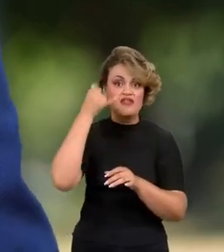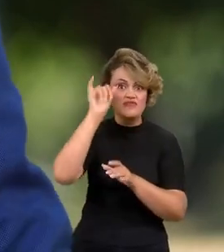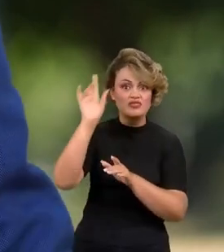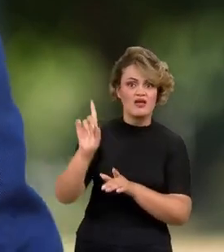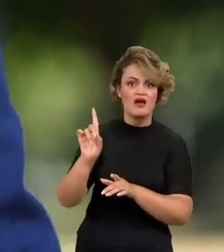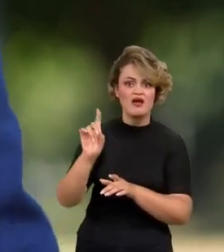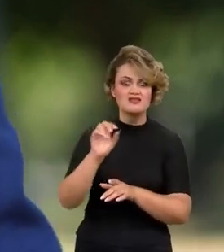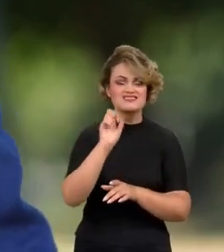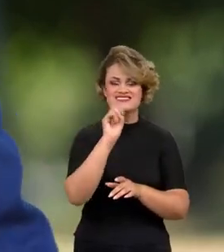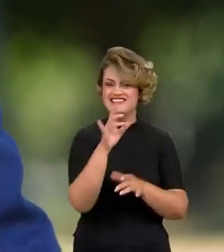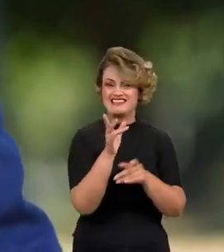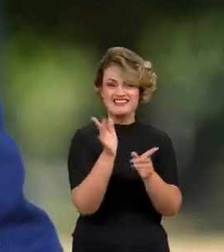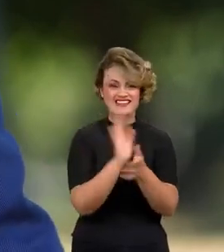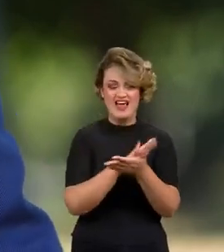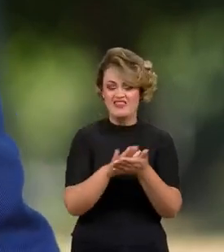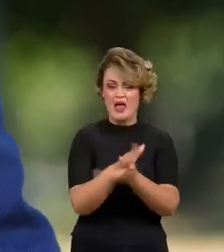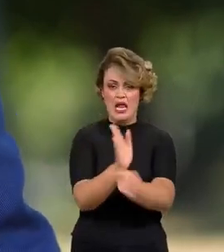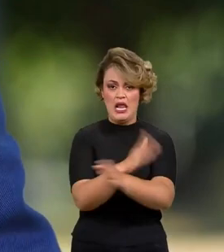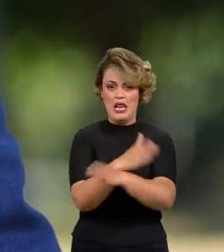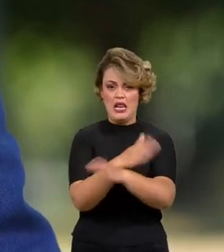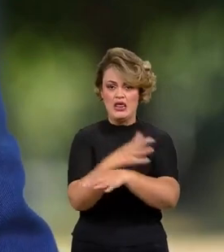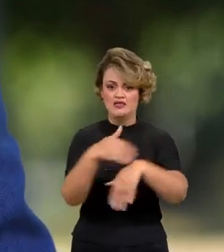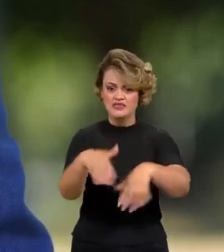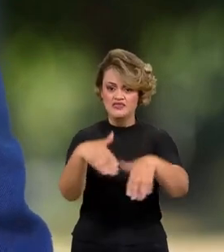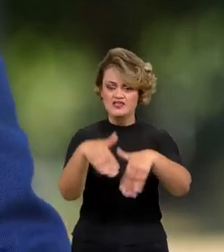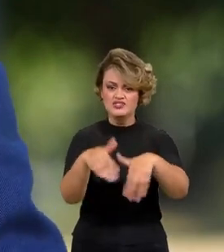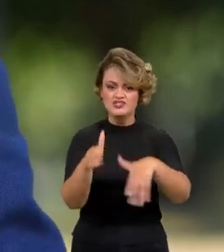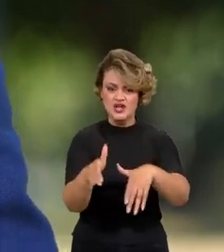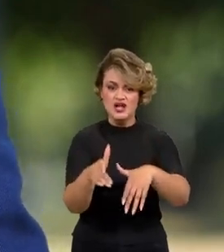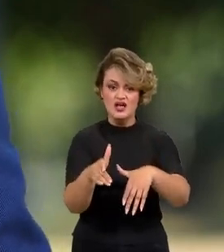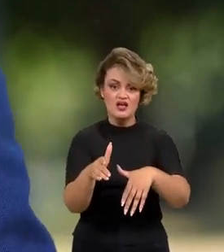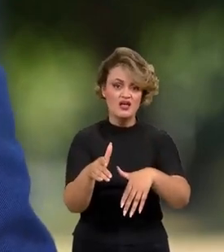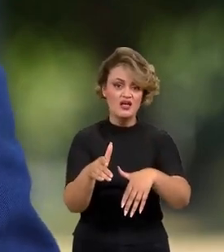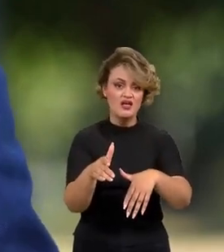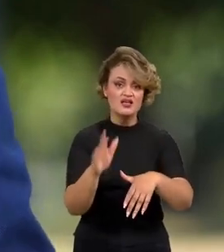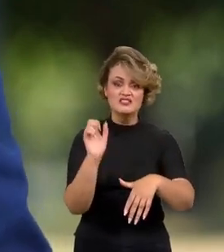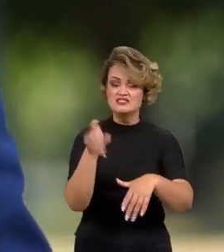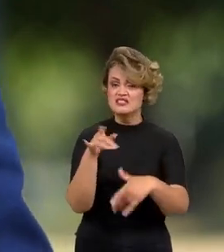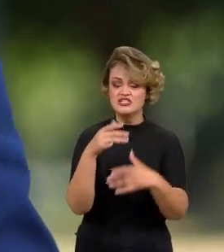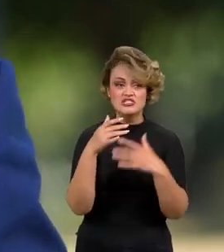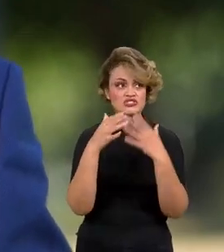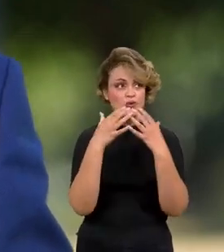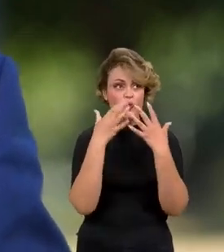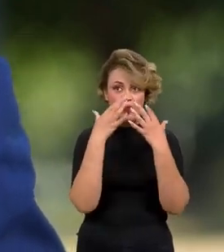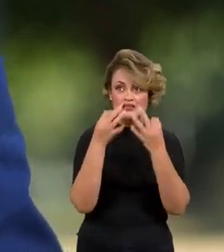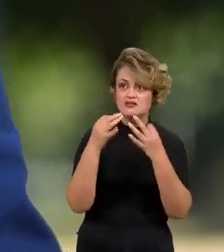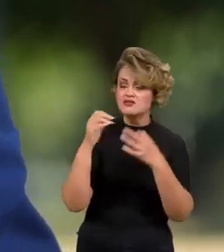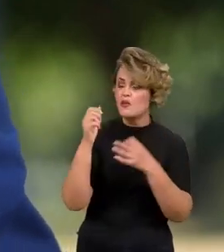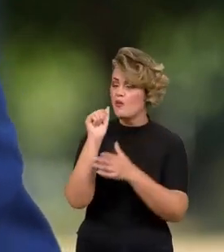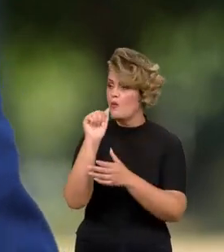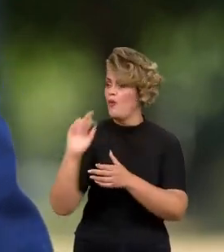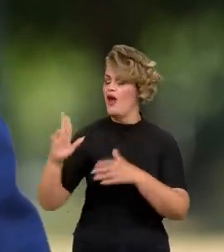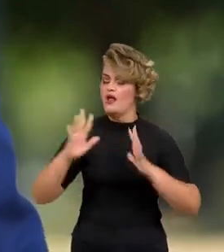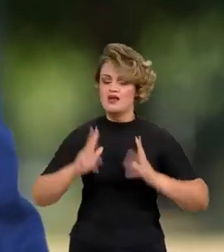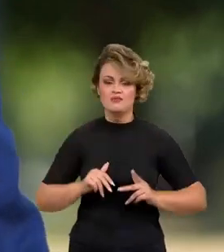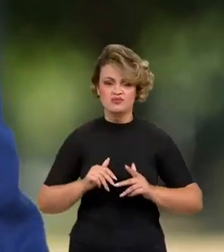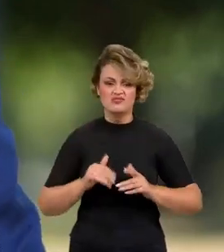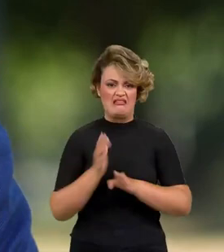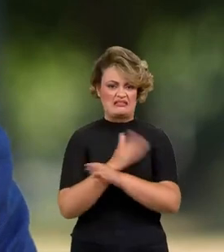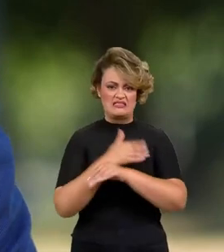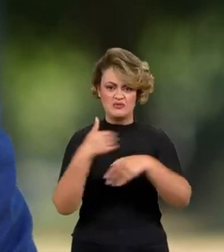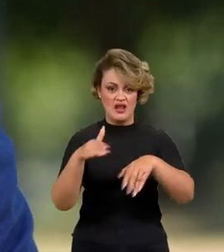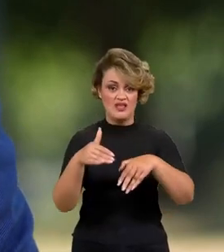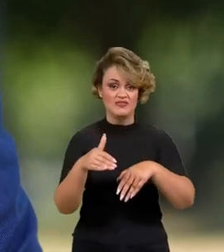que o planeta necessita e que ser humano precisam sabe se a gente não cuidar do ar que nós respiramos nós estamos nos condenando